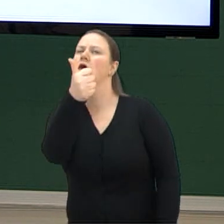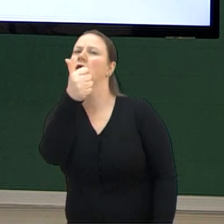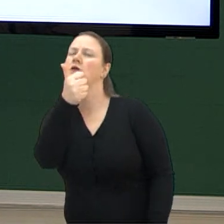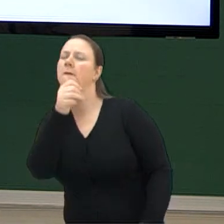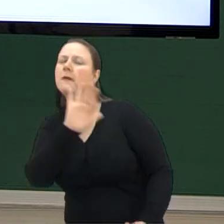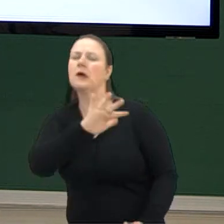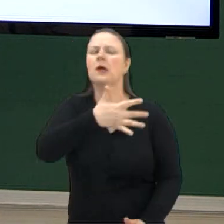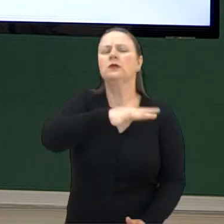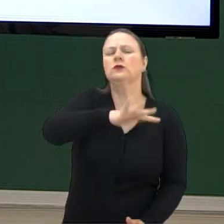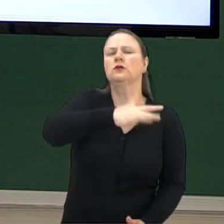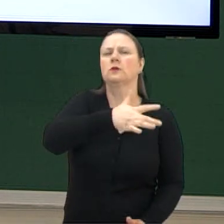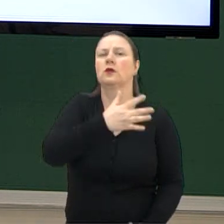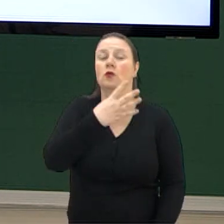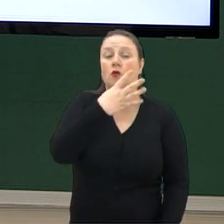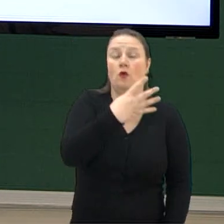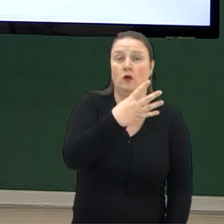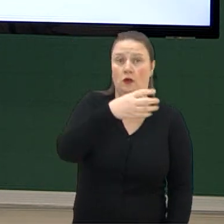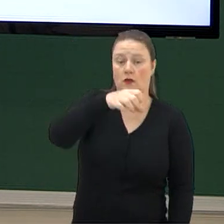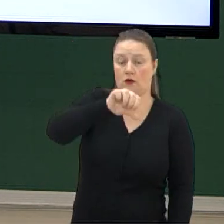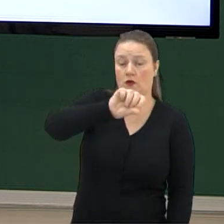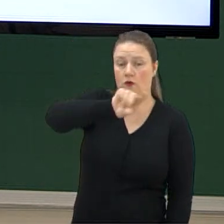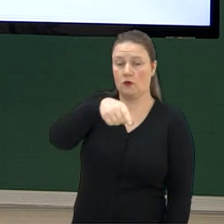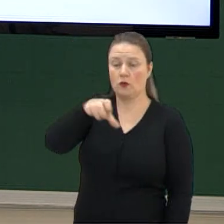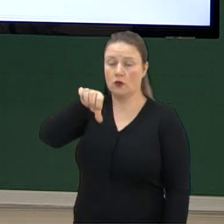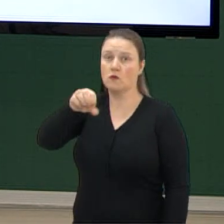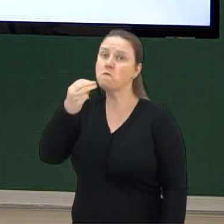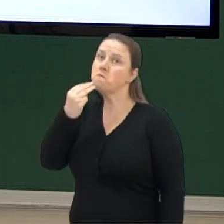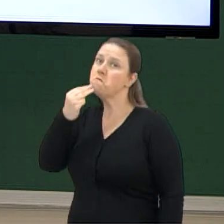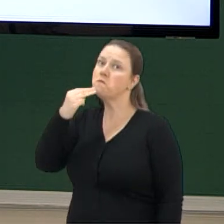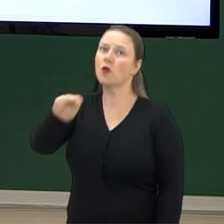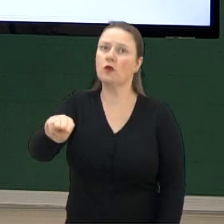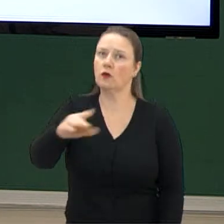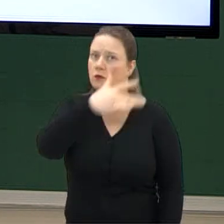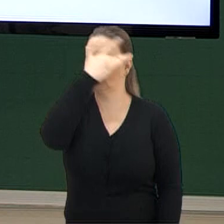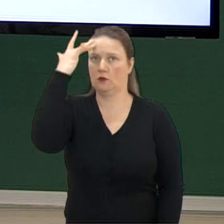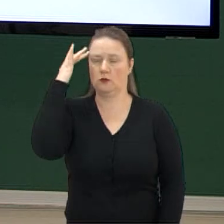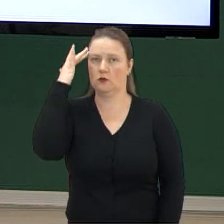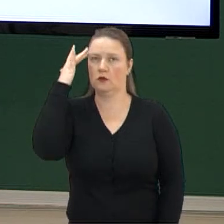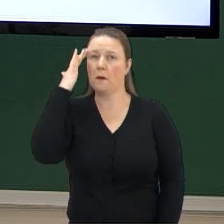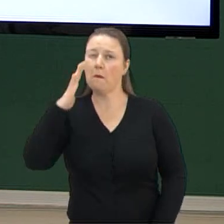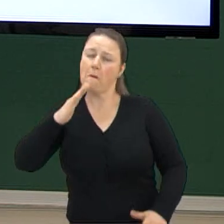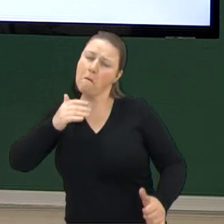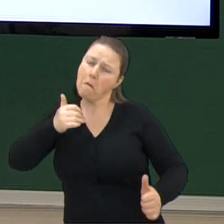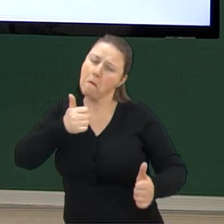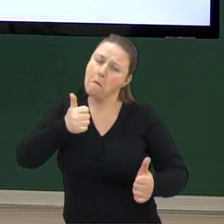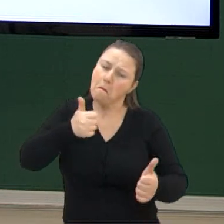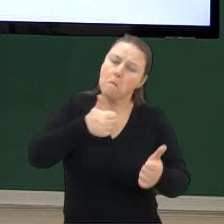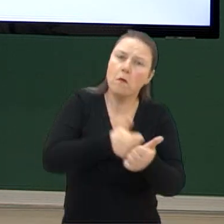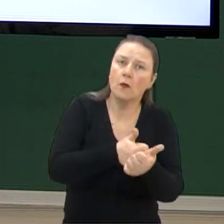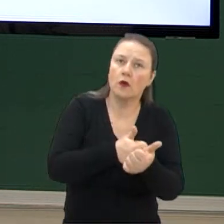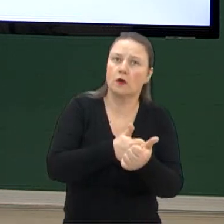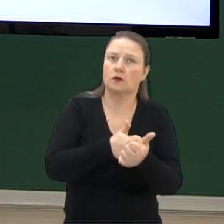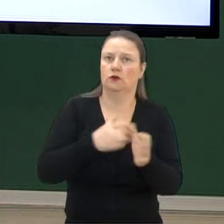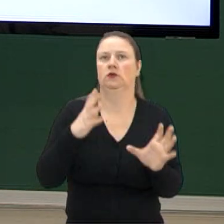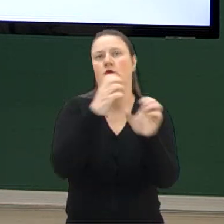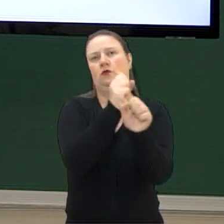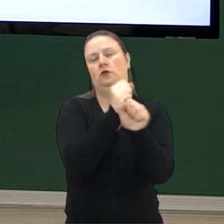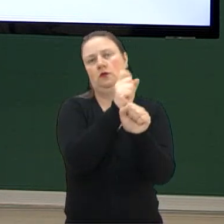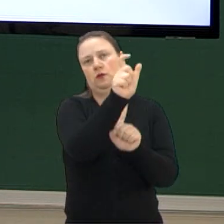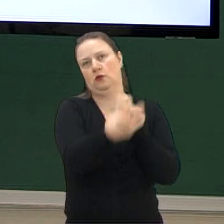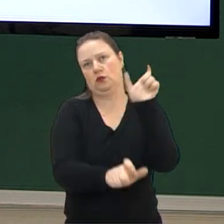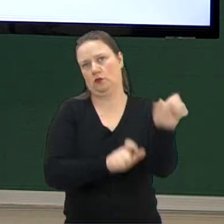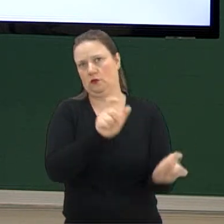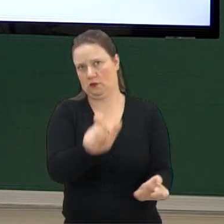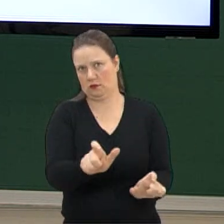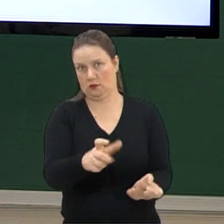de. Lembram? 49,9 milhões. Perto desta quantidade de pessoas. Então, esses são